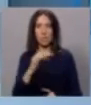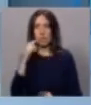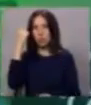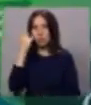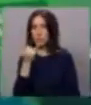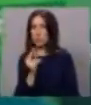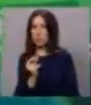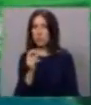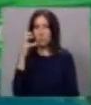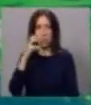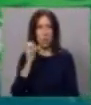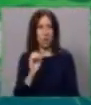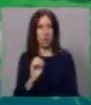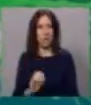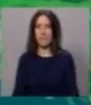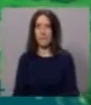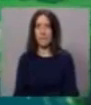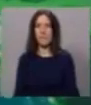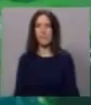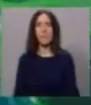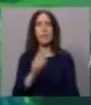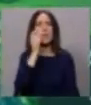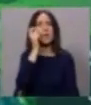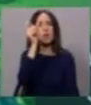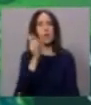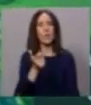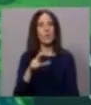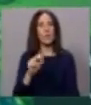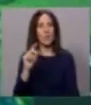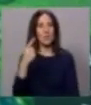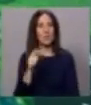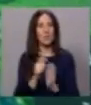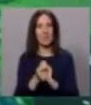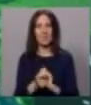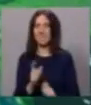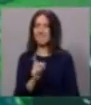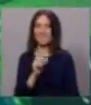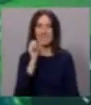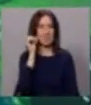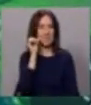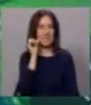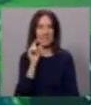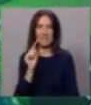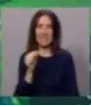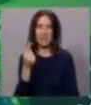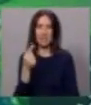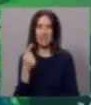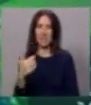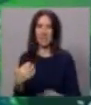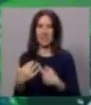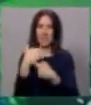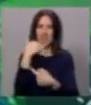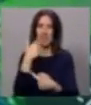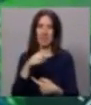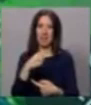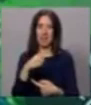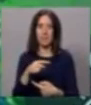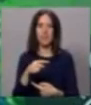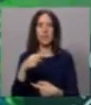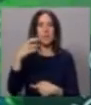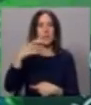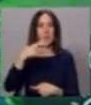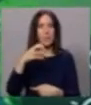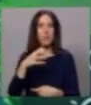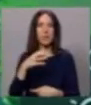sem precipitação. Bruno, ainda não é amanhã que muda? Não, ainda não é amanhã. Amanhã temos a passagem de um sistema frontal, períodos de chuva,